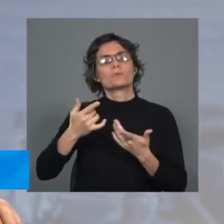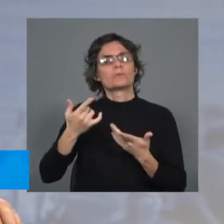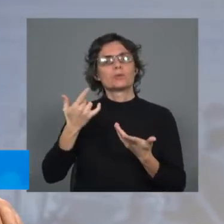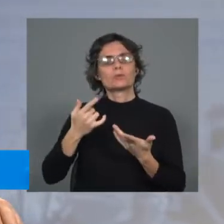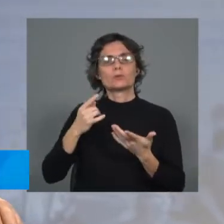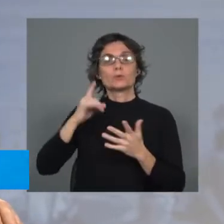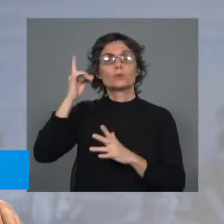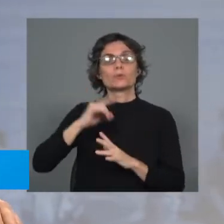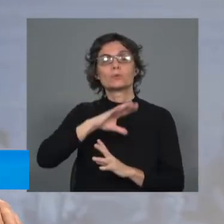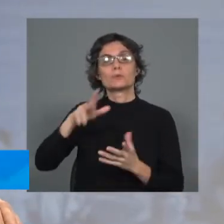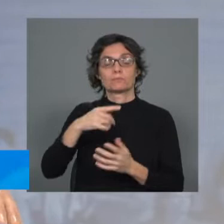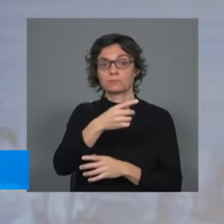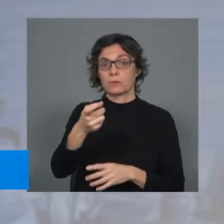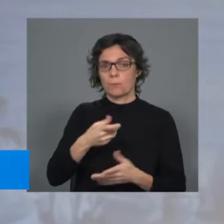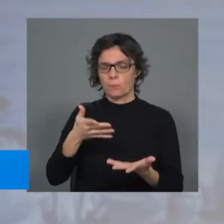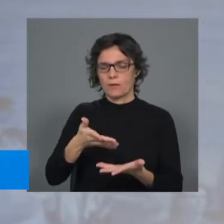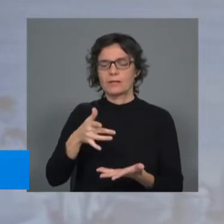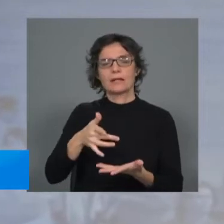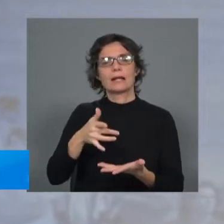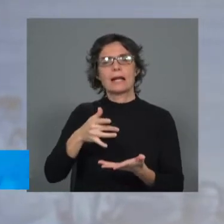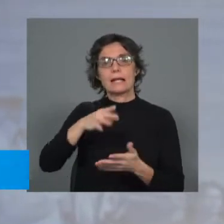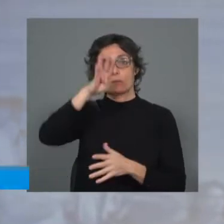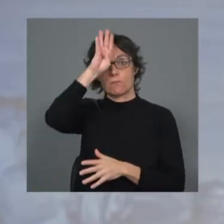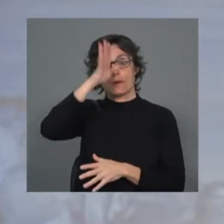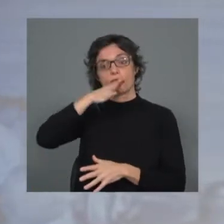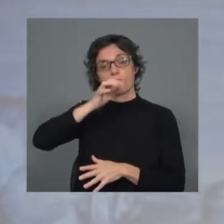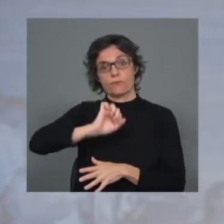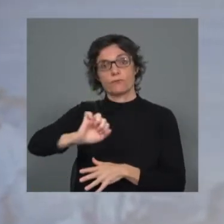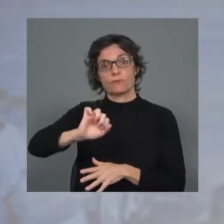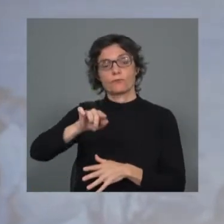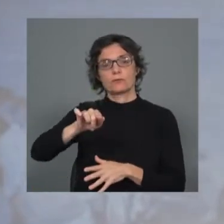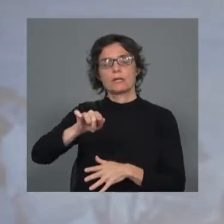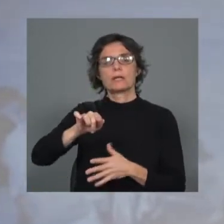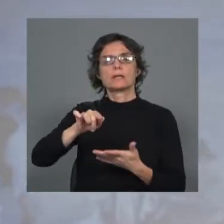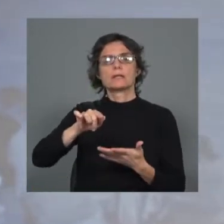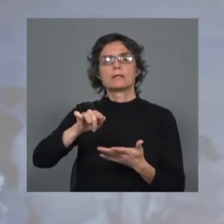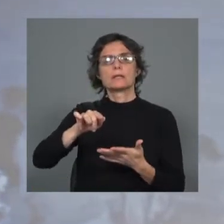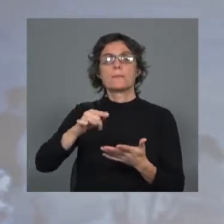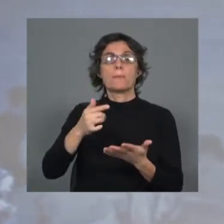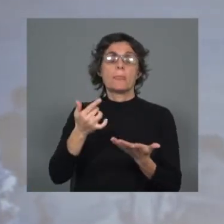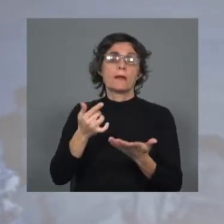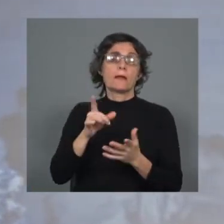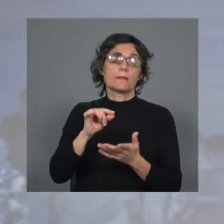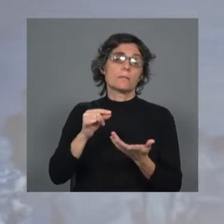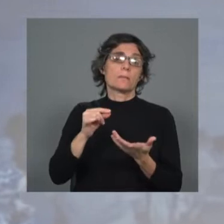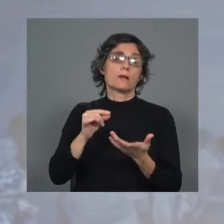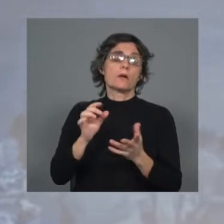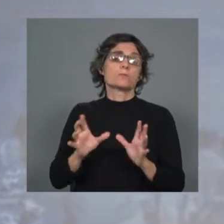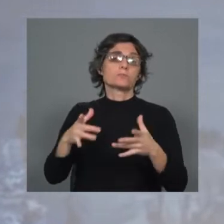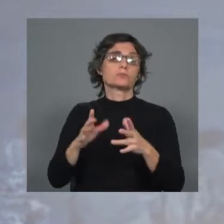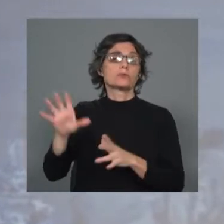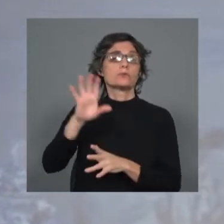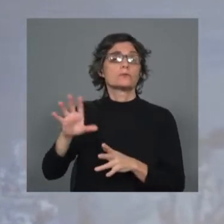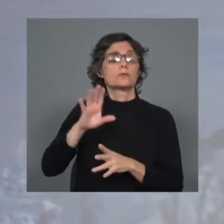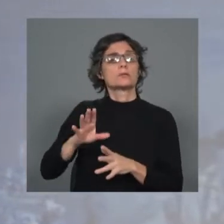tónica dessa mensagem proposta pelo Papa Francisco. Nessa linha também a Comissão Nacional de Justiça e Paz divulgou a